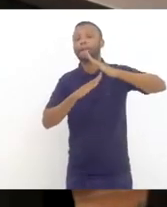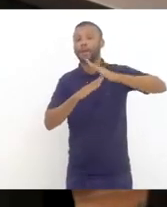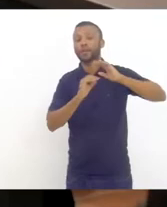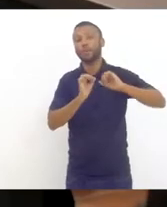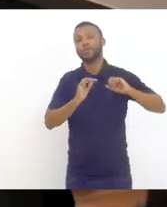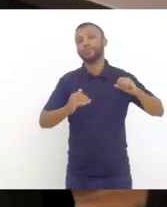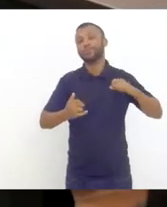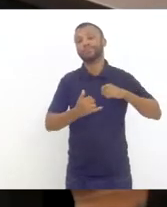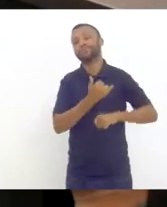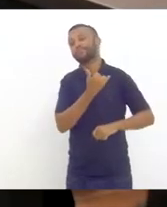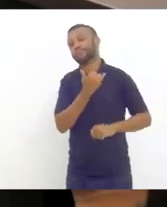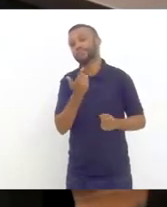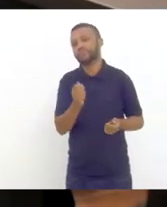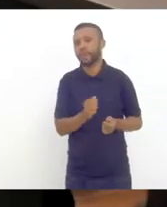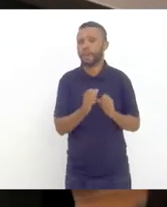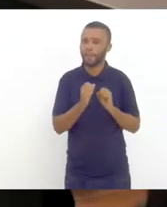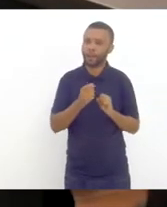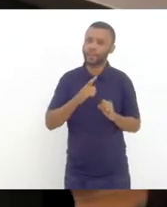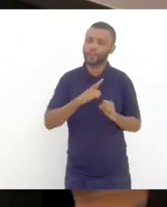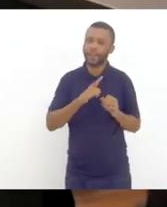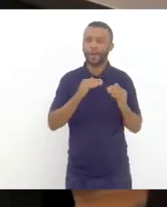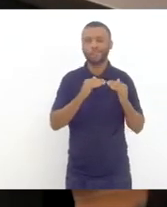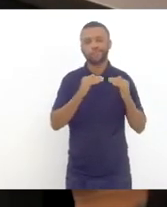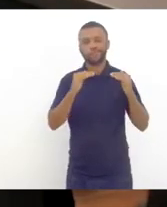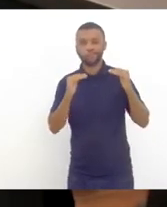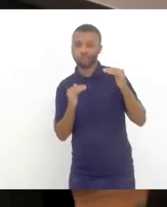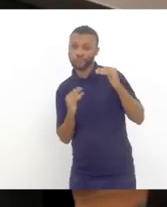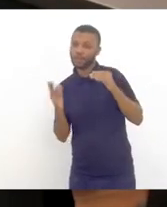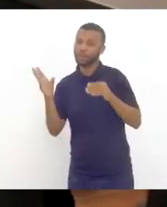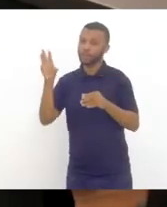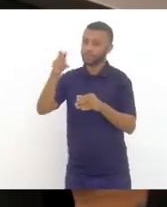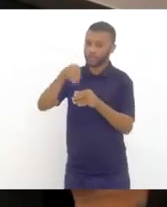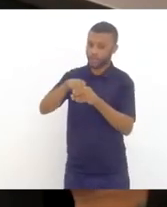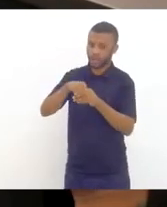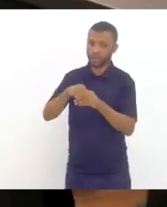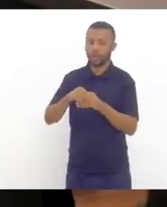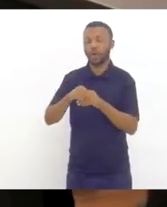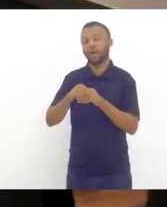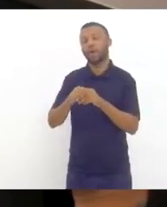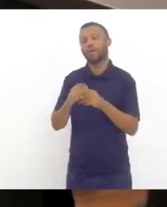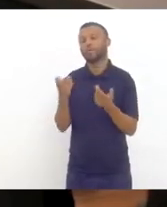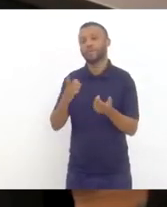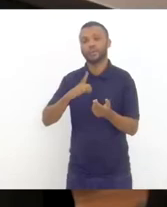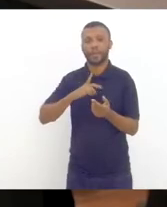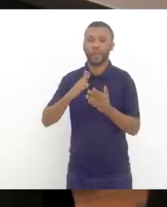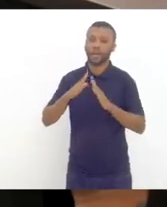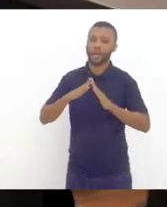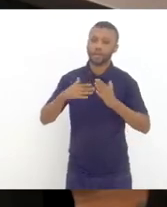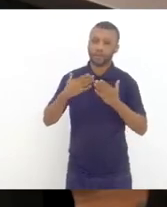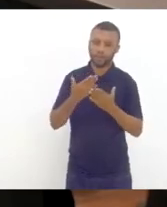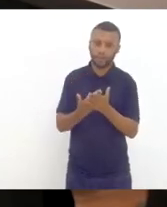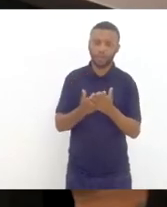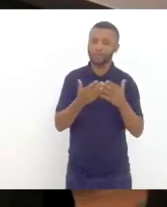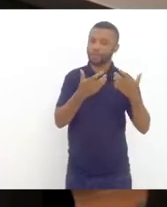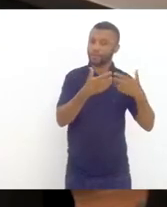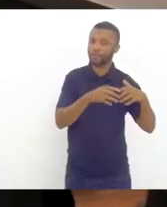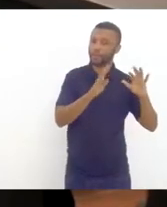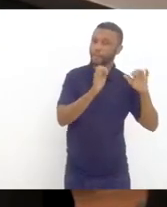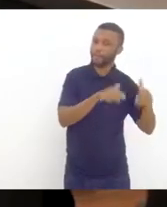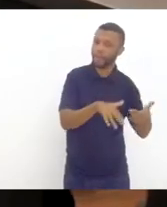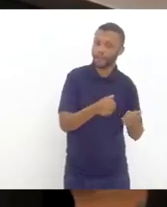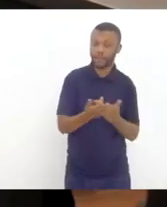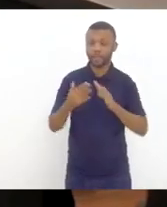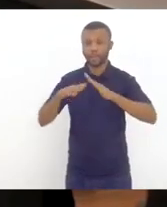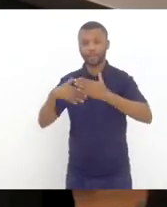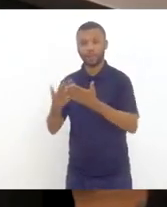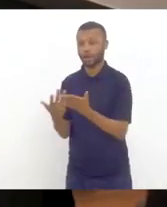enganar. Você pode ter uma desigualdade interna muito grande, onde você tem escolas e alunos mandando muito bem e escolas e alunos mandando muito mal. A